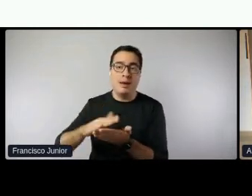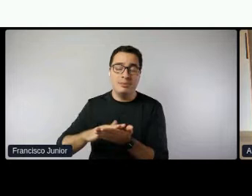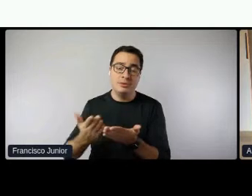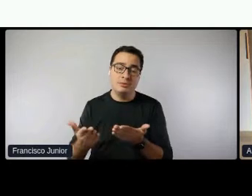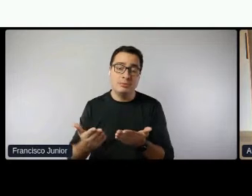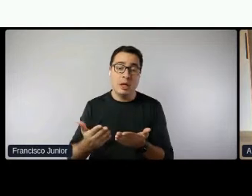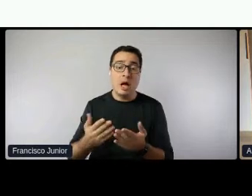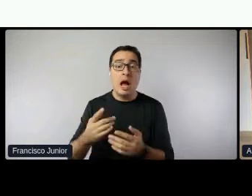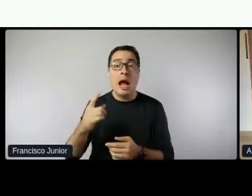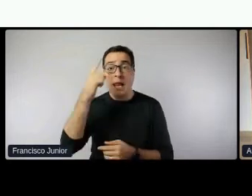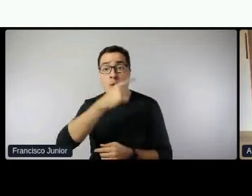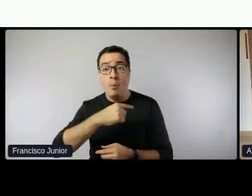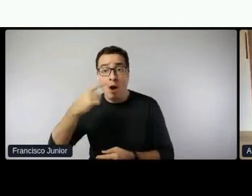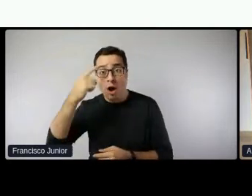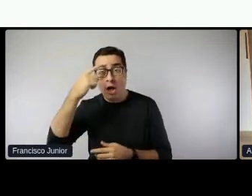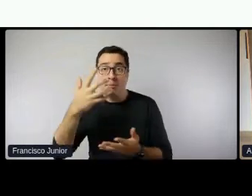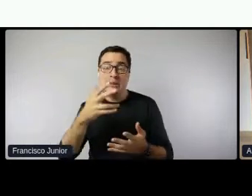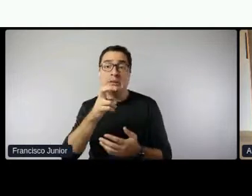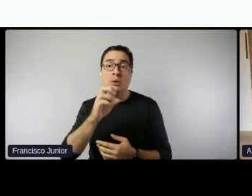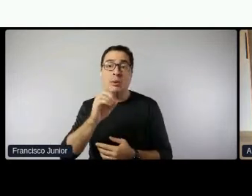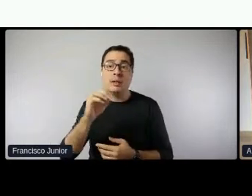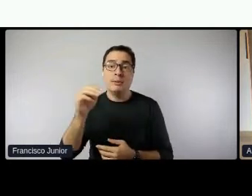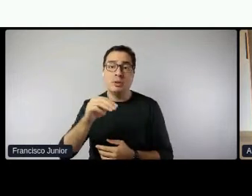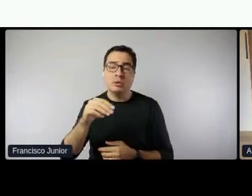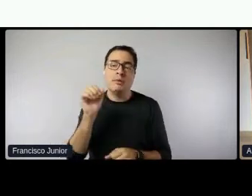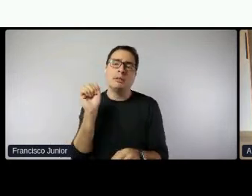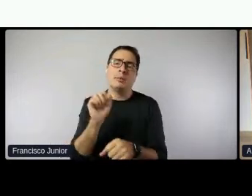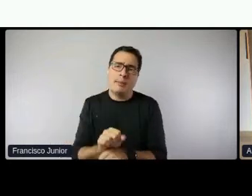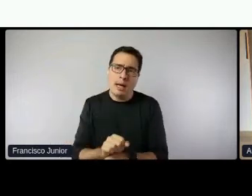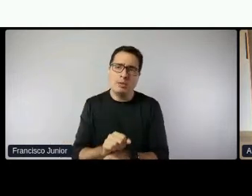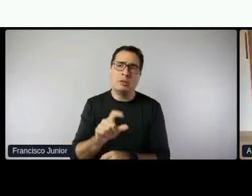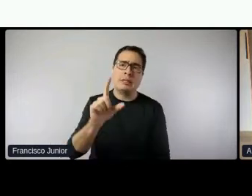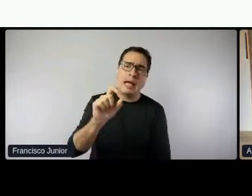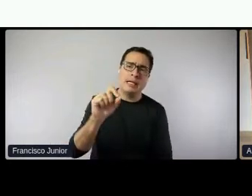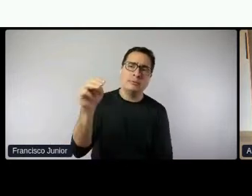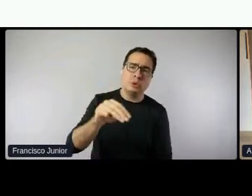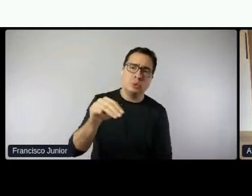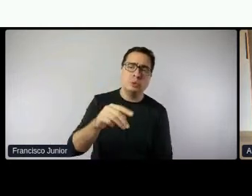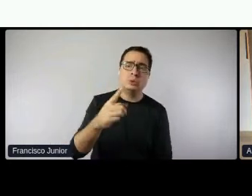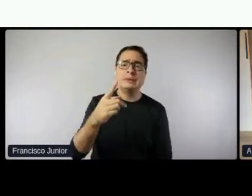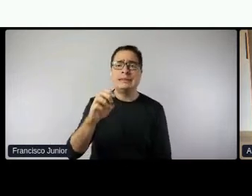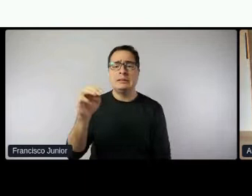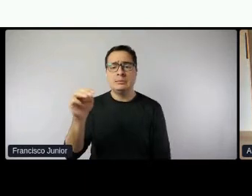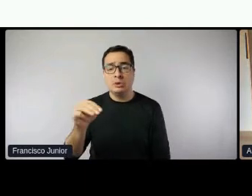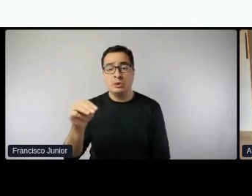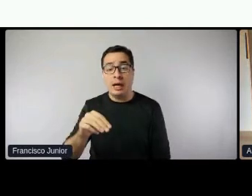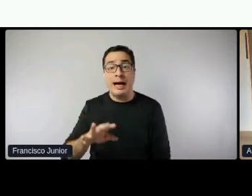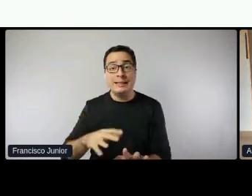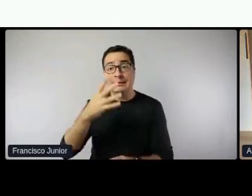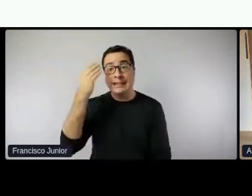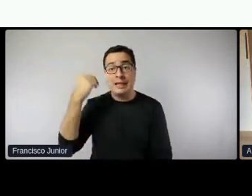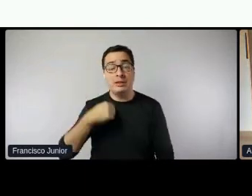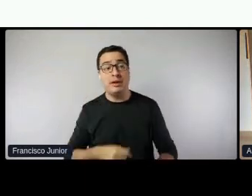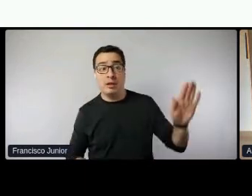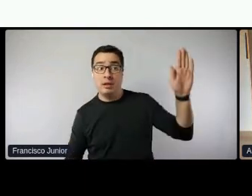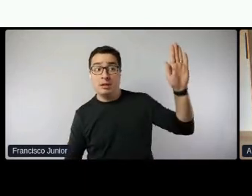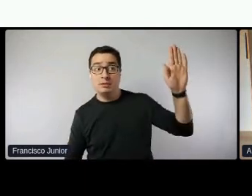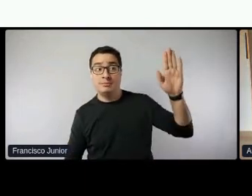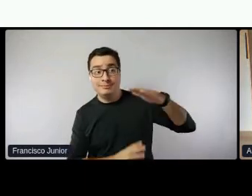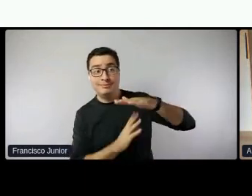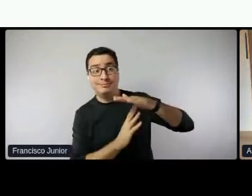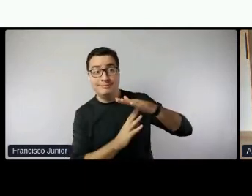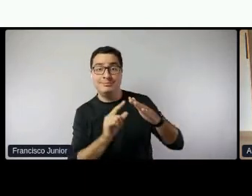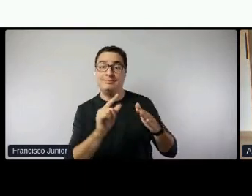1 hora, cada 50 minutos, a gente faz uma pausa ali de 10 a 15 minutos. Quando eu esqueço, eles levantam a mão, né?